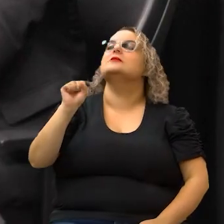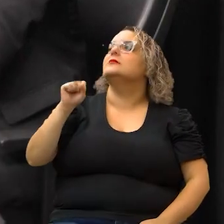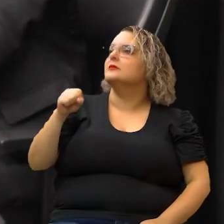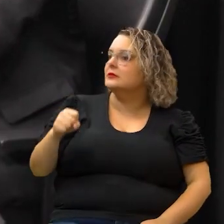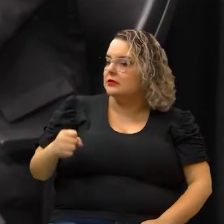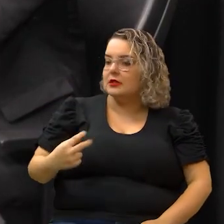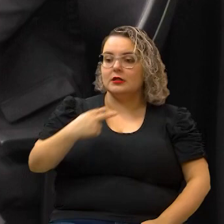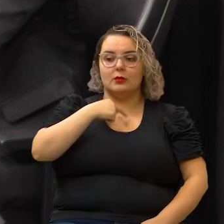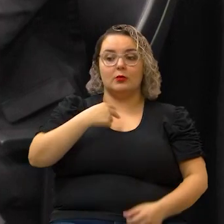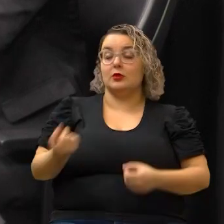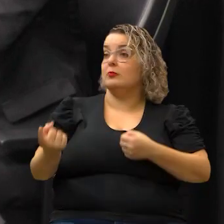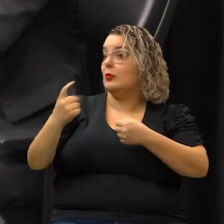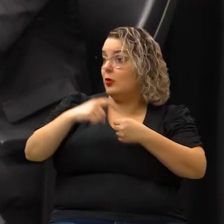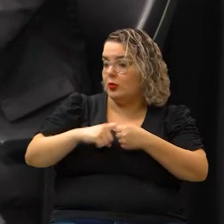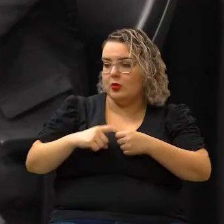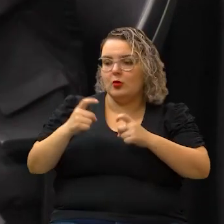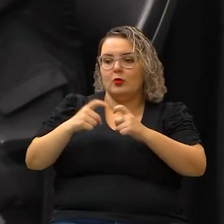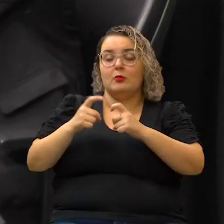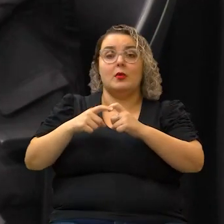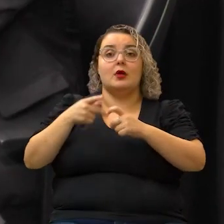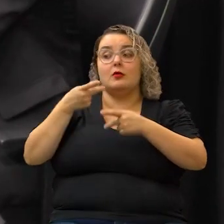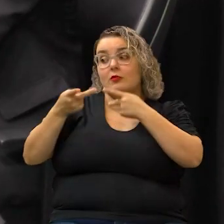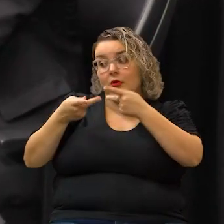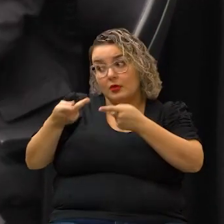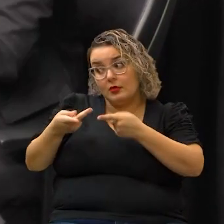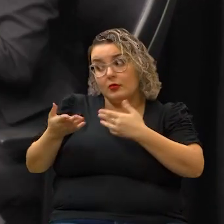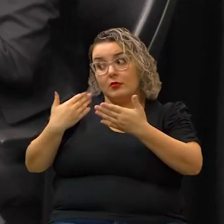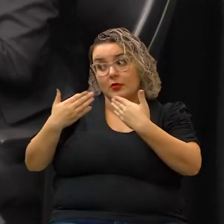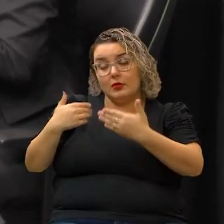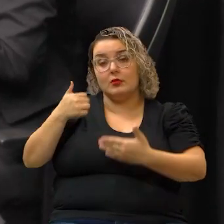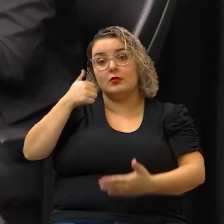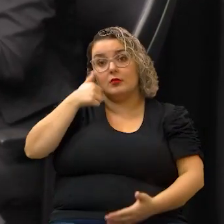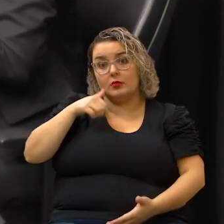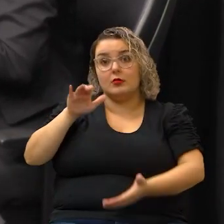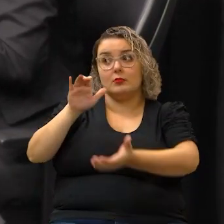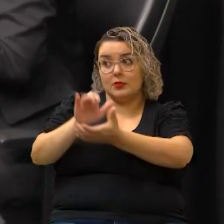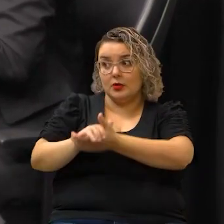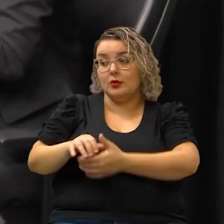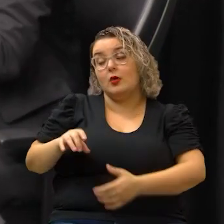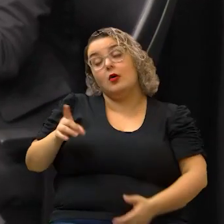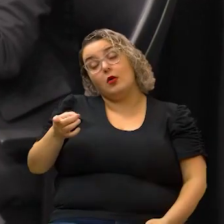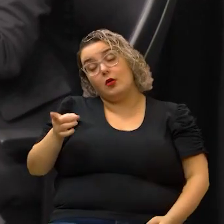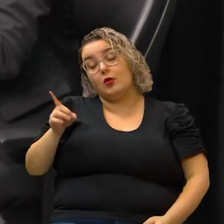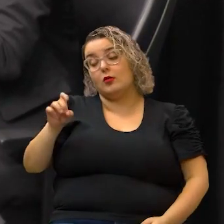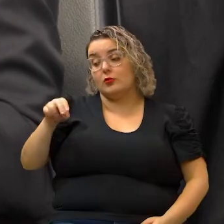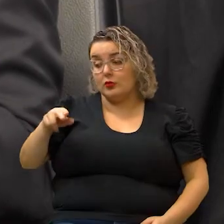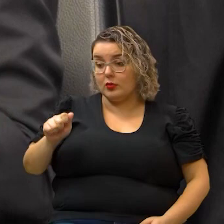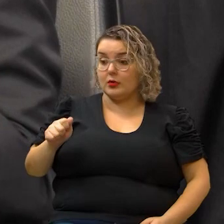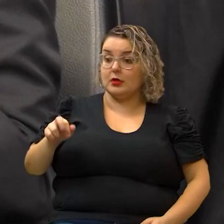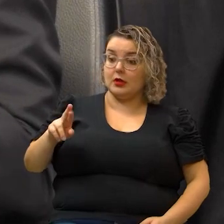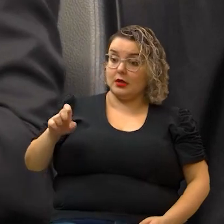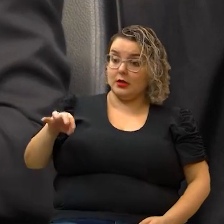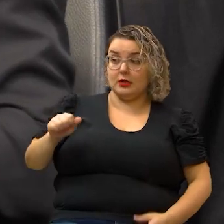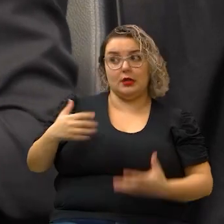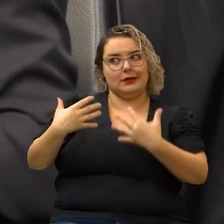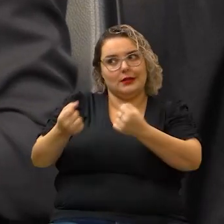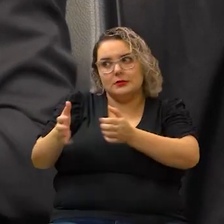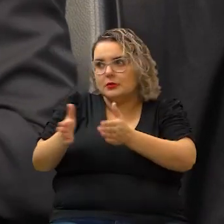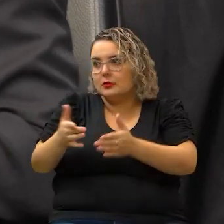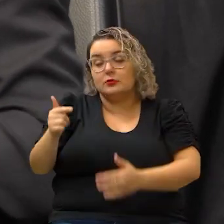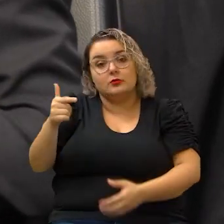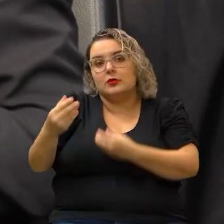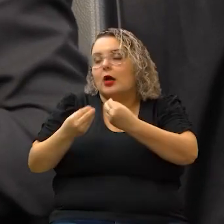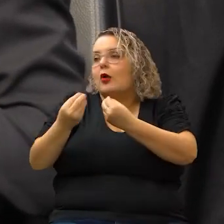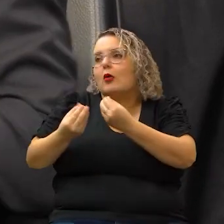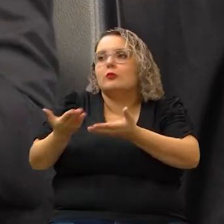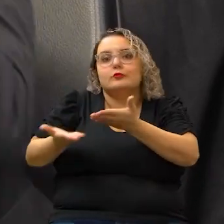entubado, sem poder voltar. O médico falou para minha esposa, olha, dona Renata, a senhora precisa aceitar a situação, não